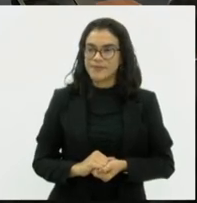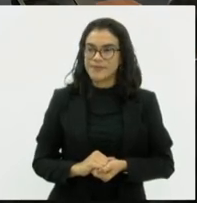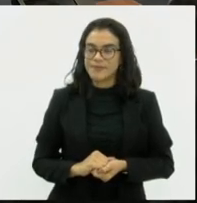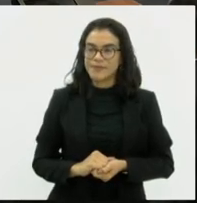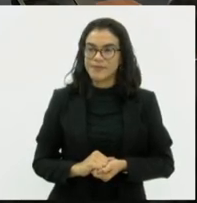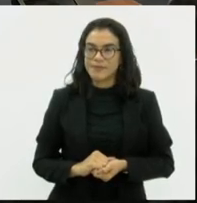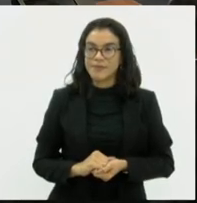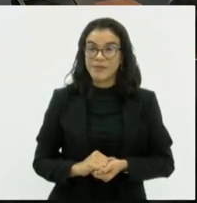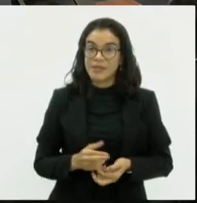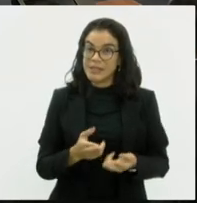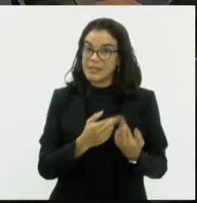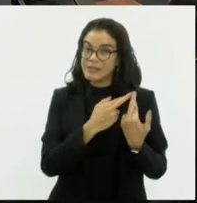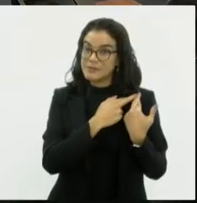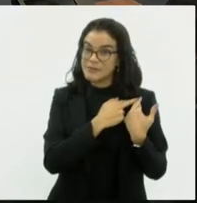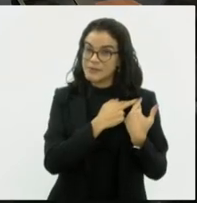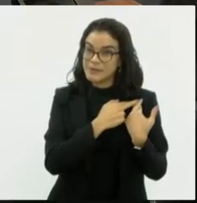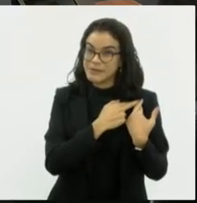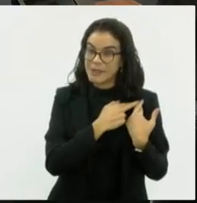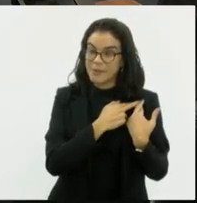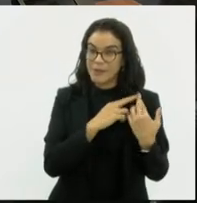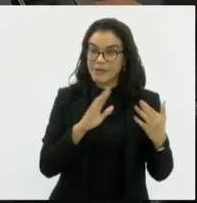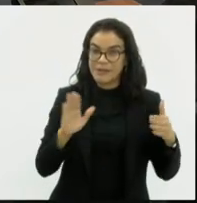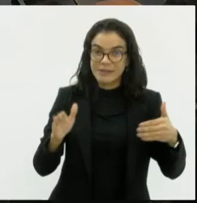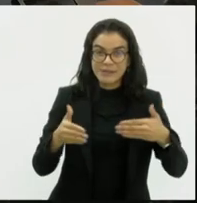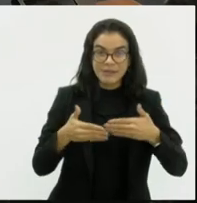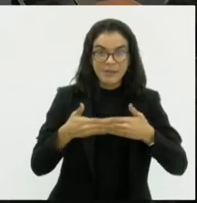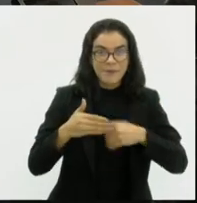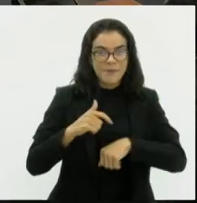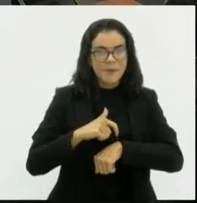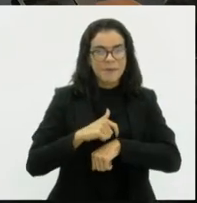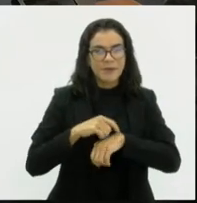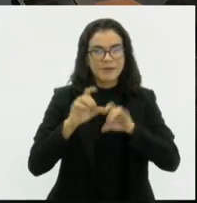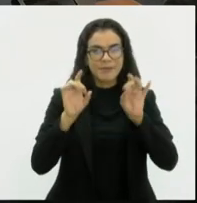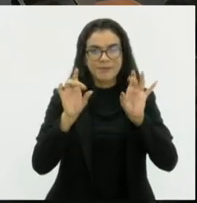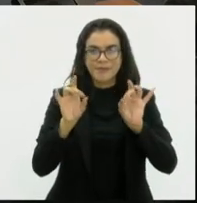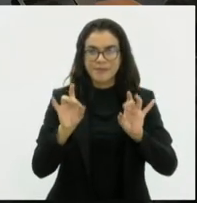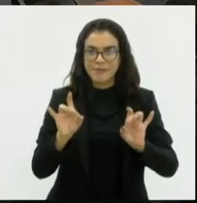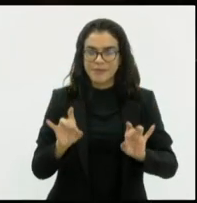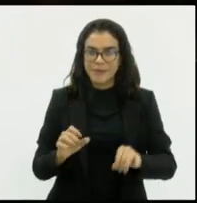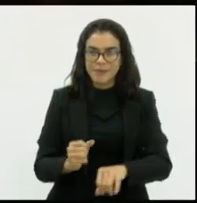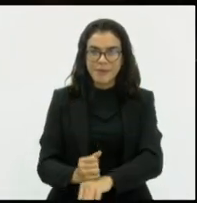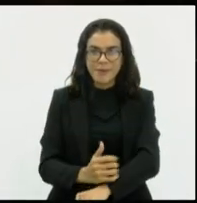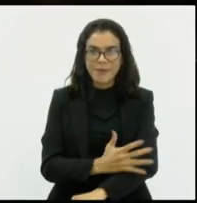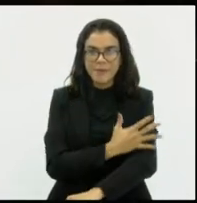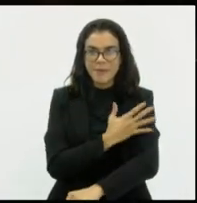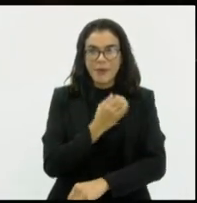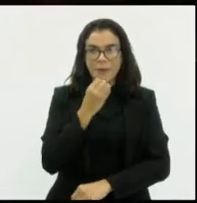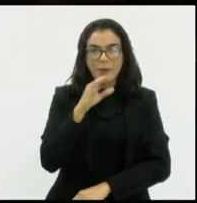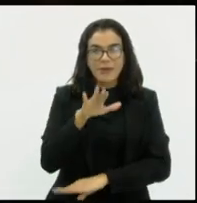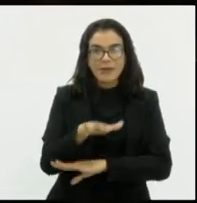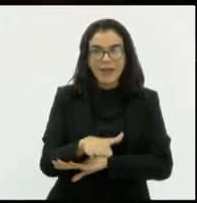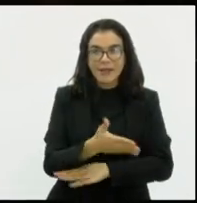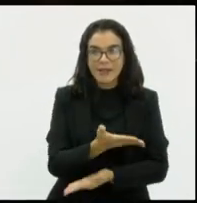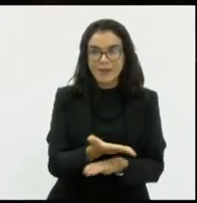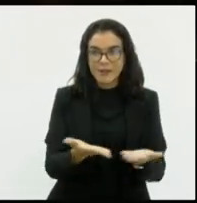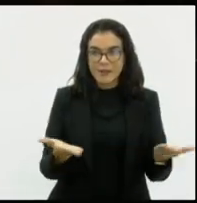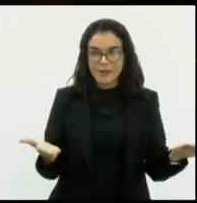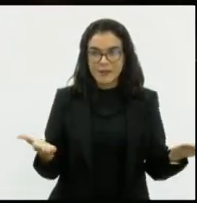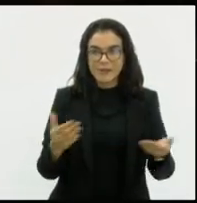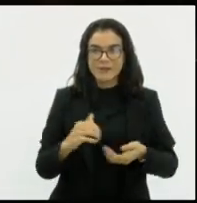Que responsabilidade encerrar esse momento tão especial e tão emocionante. Muito boa tarde a todos